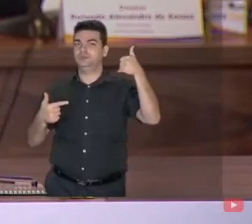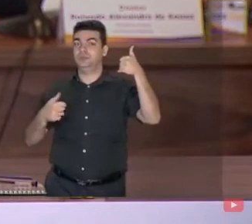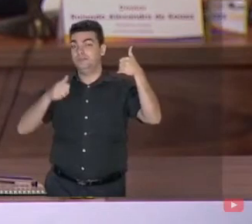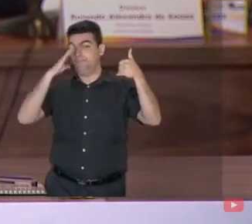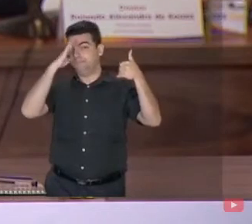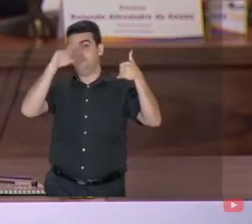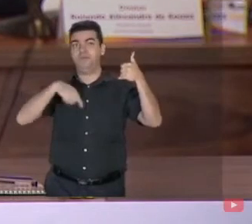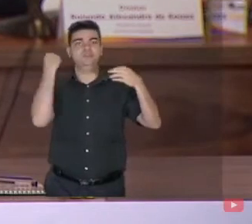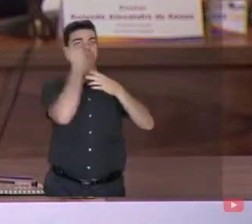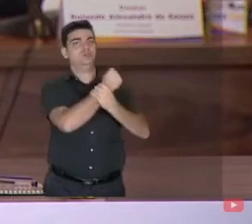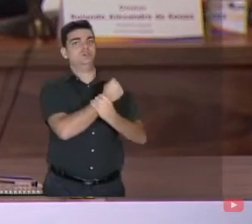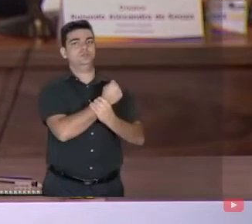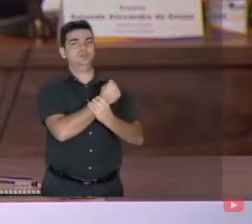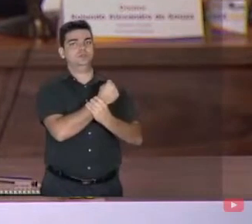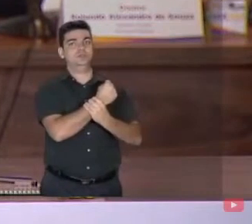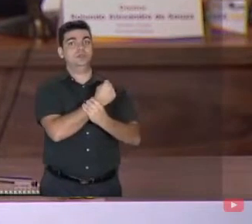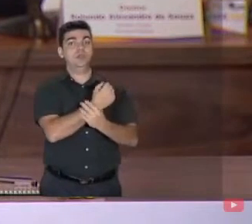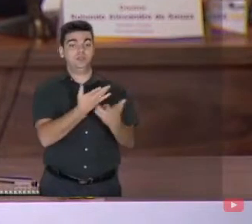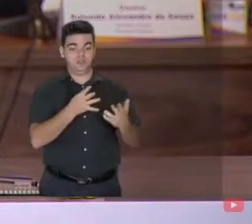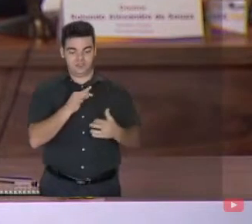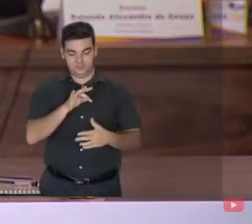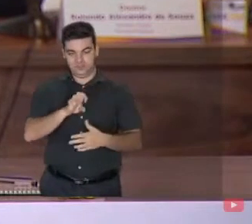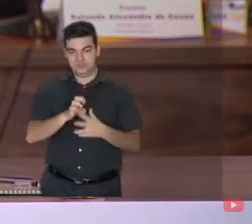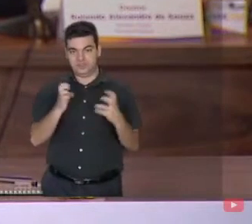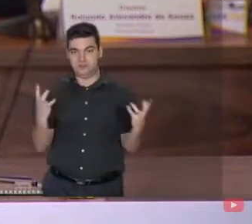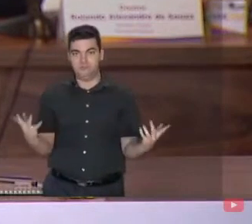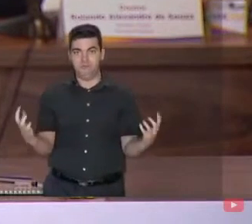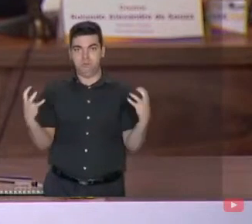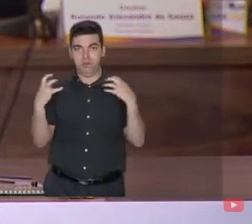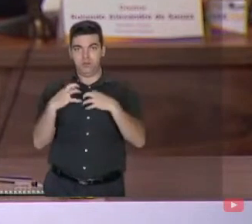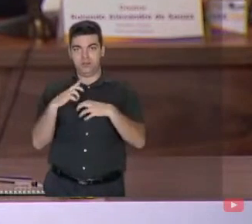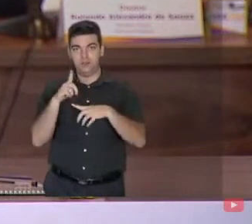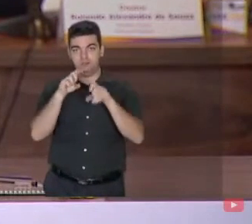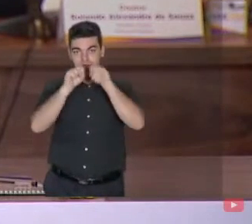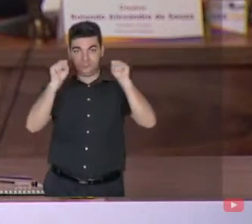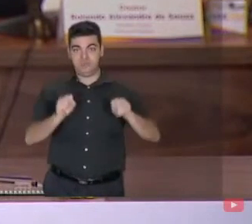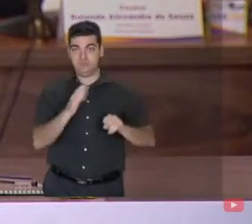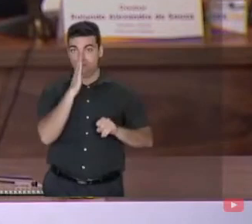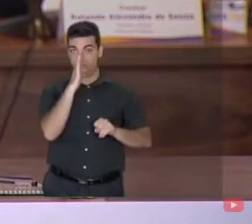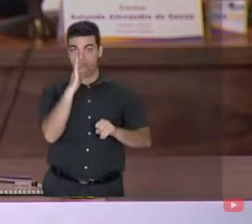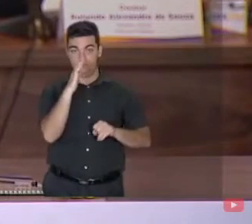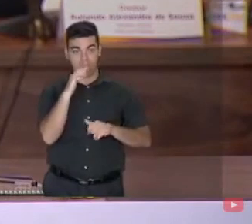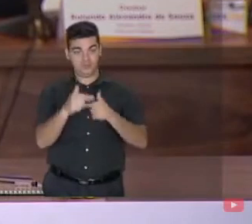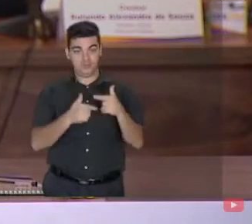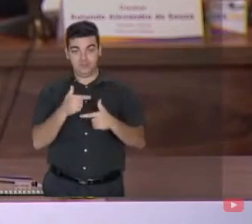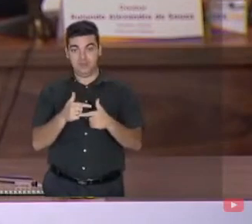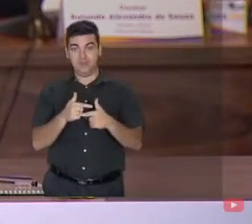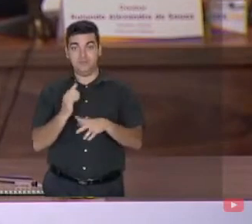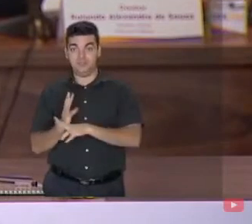Essa centralização da totalização mediante um sistema específico